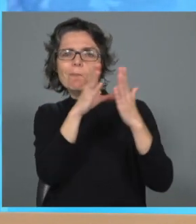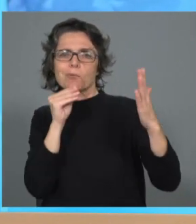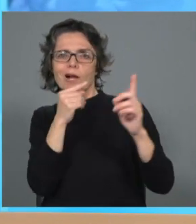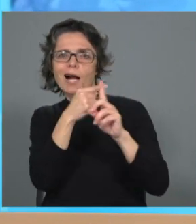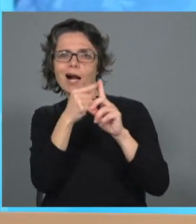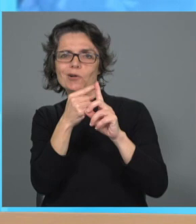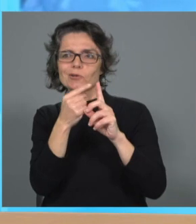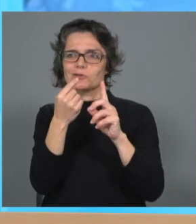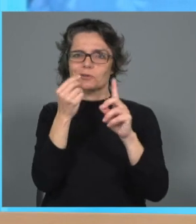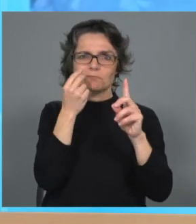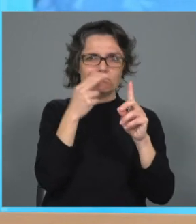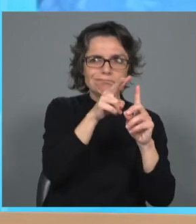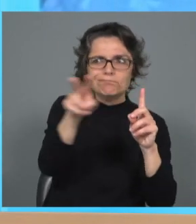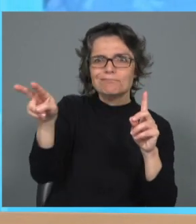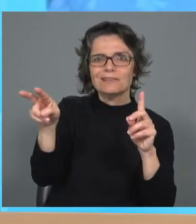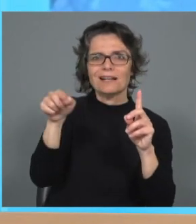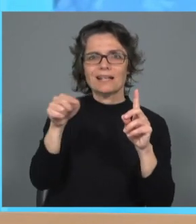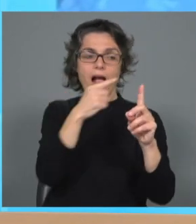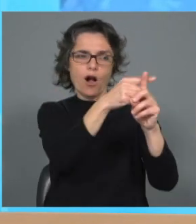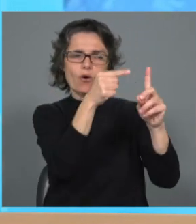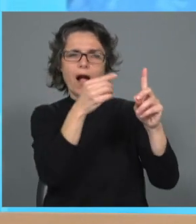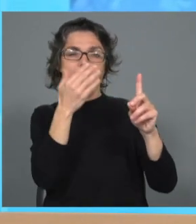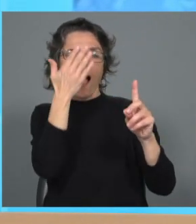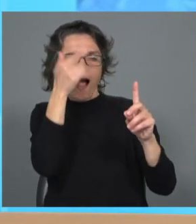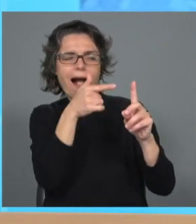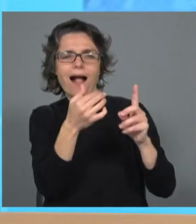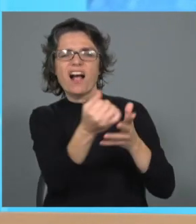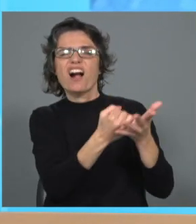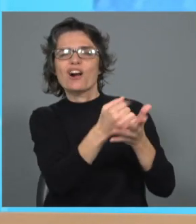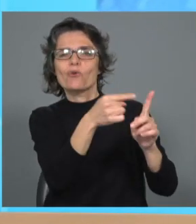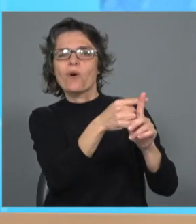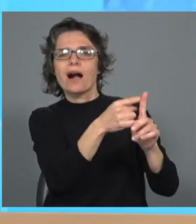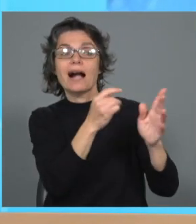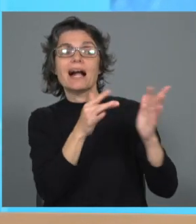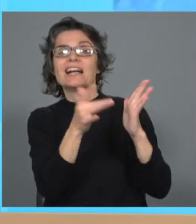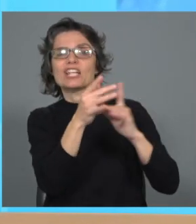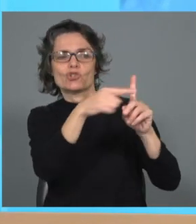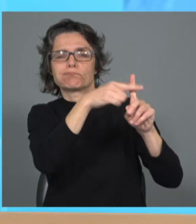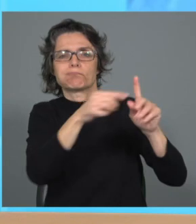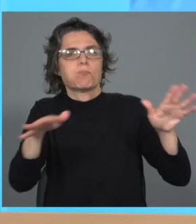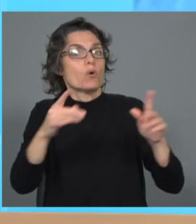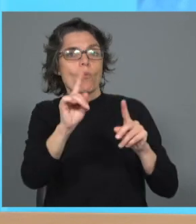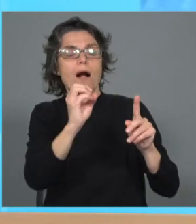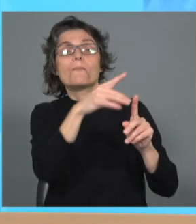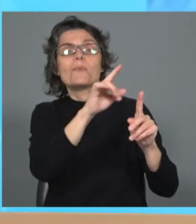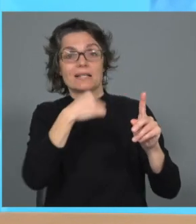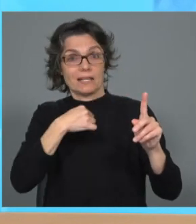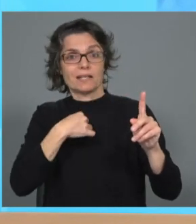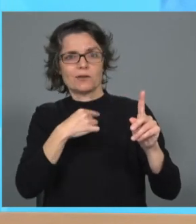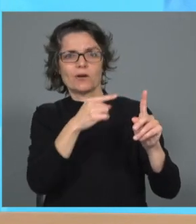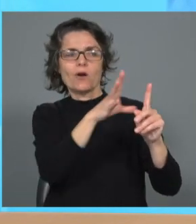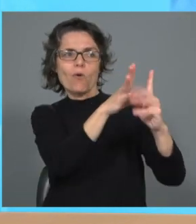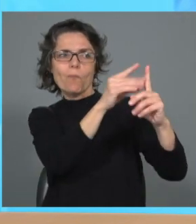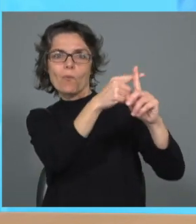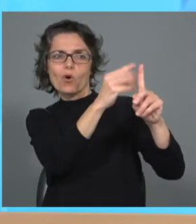apesar de estar vazia, de parecer vazia, tem sempre Cristo nela, se eu conseguir fazer isto, estou também a ser cruz, estou a